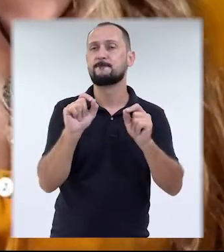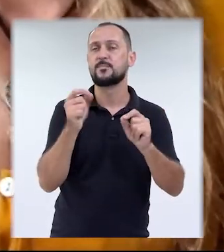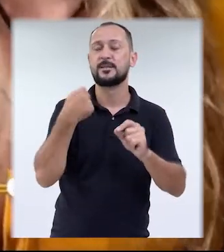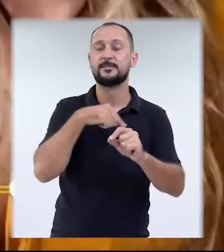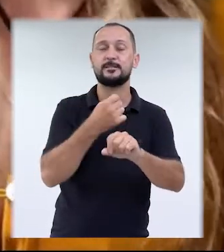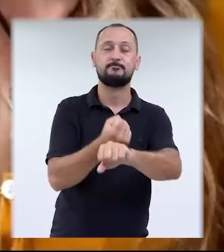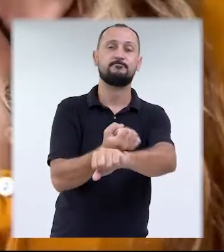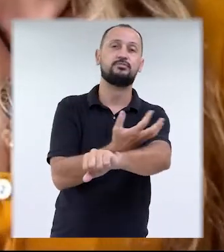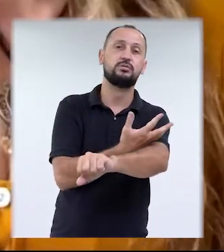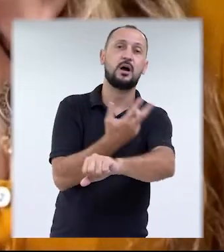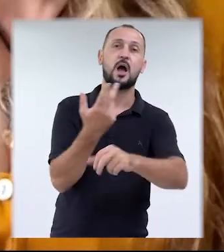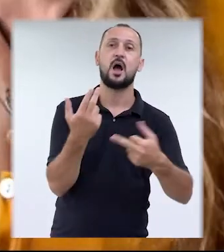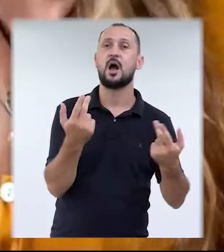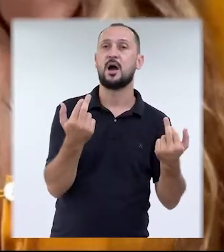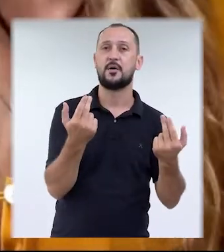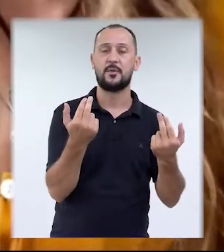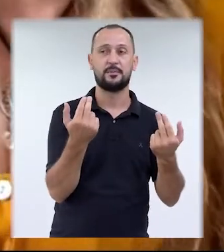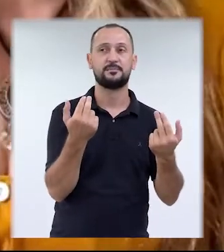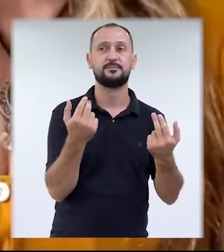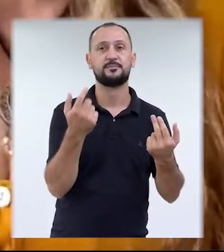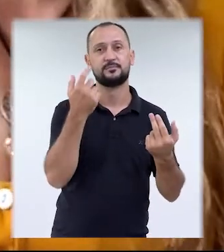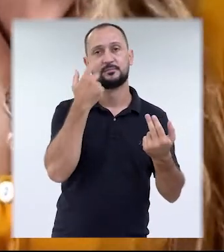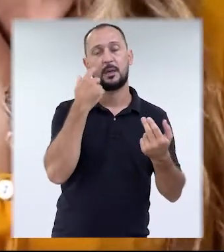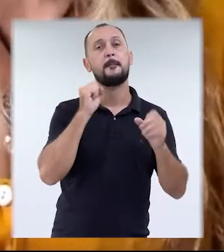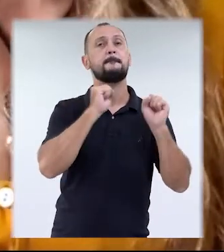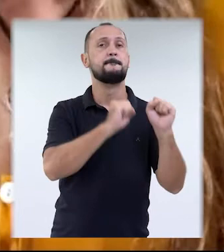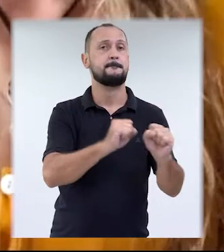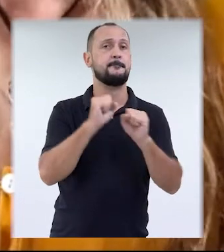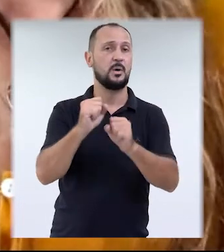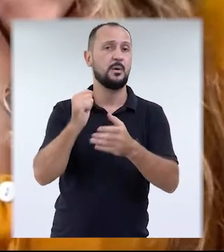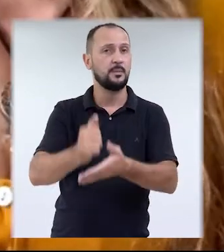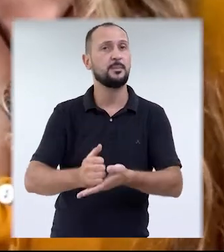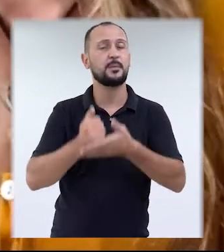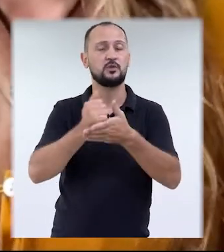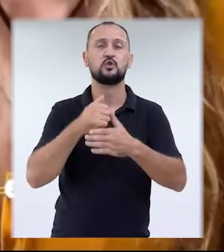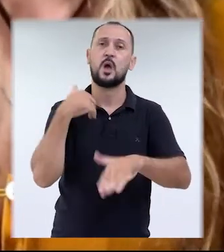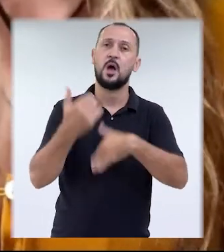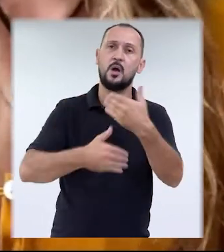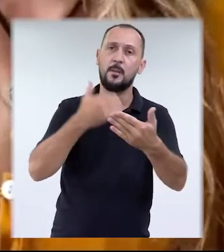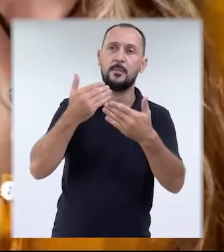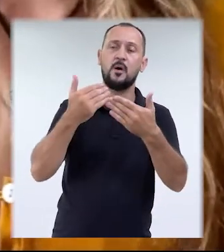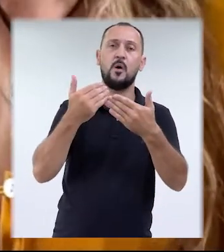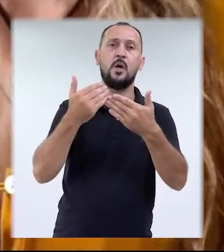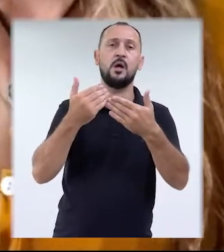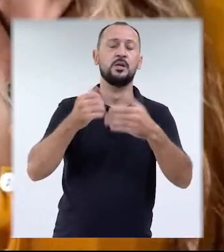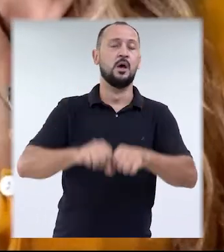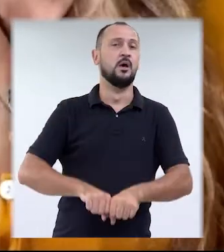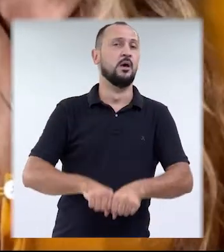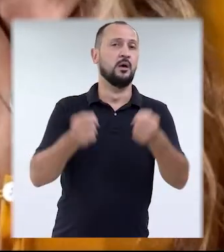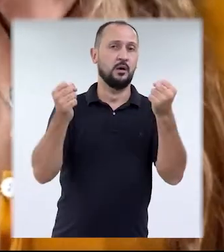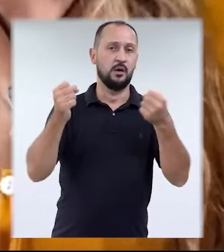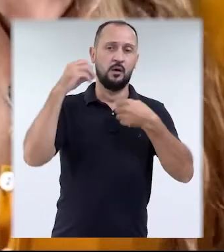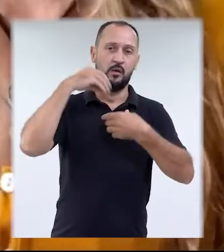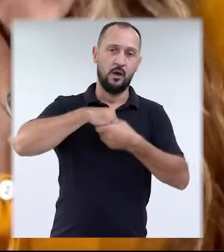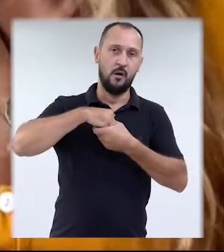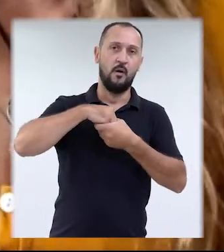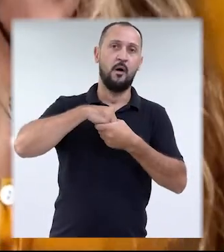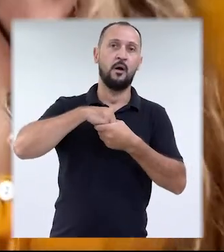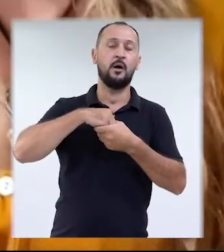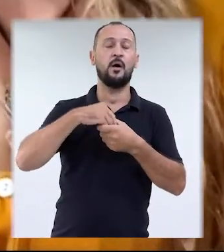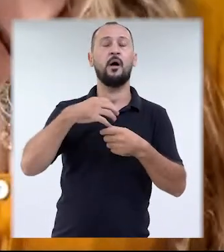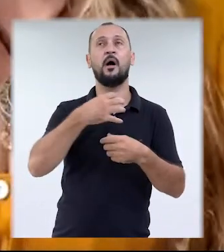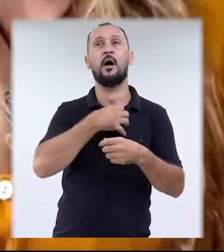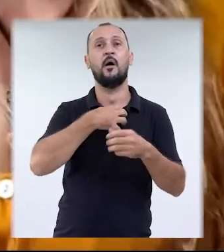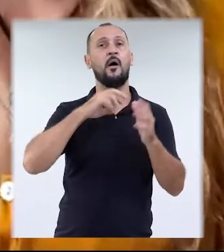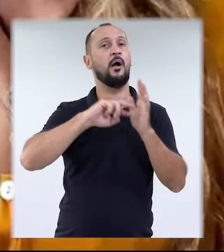as nossas emoções fossem igual a isso. Ou elas podem nos levar a um processo de destruição interno, né,